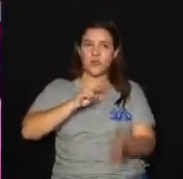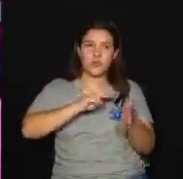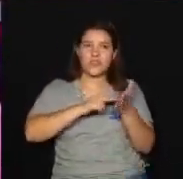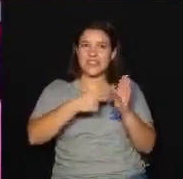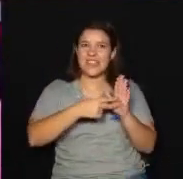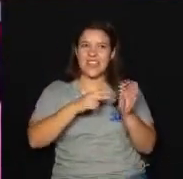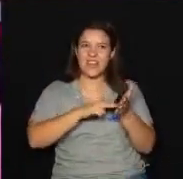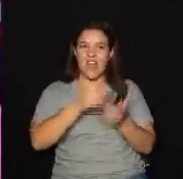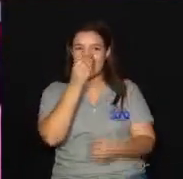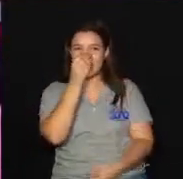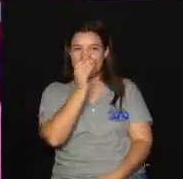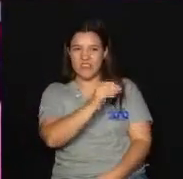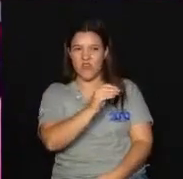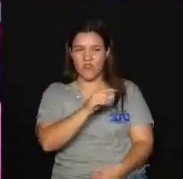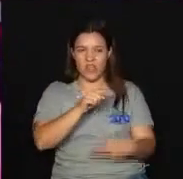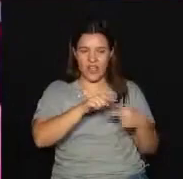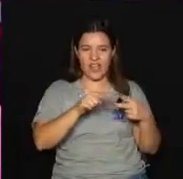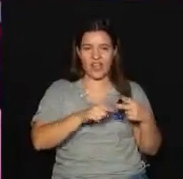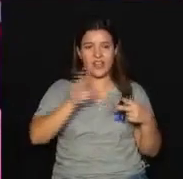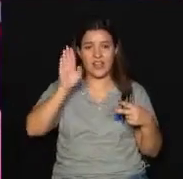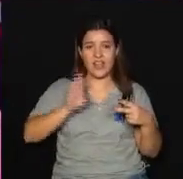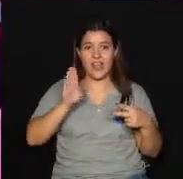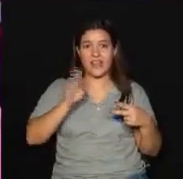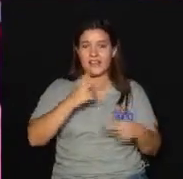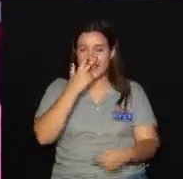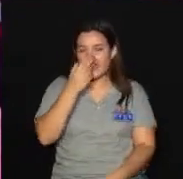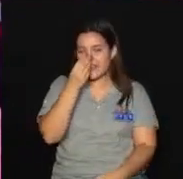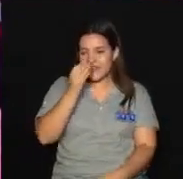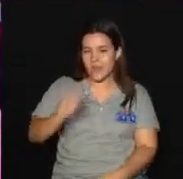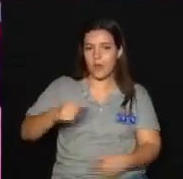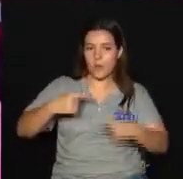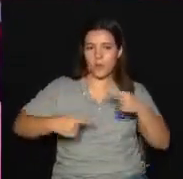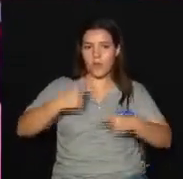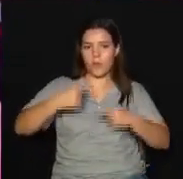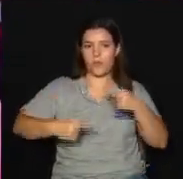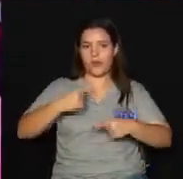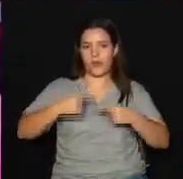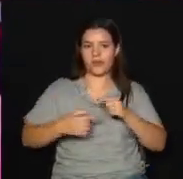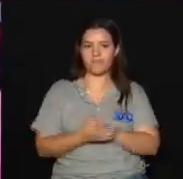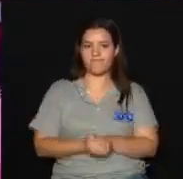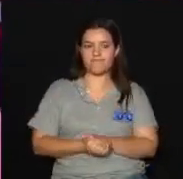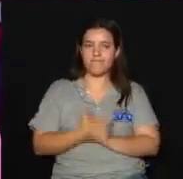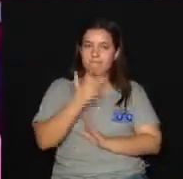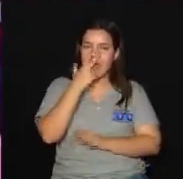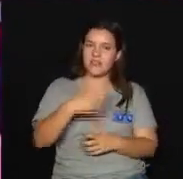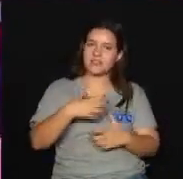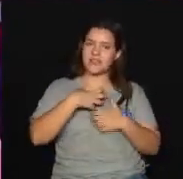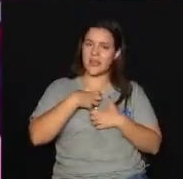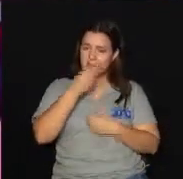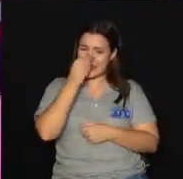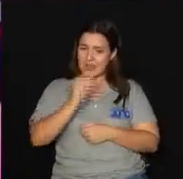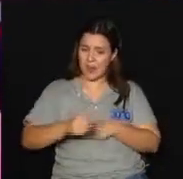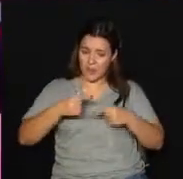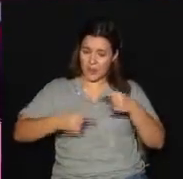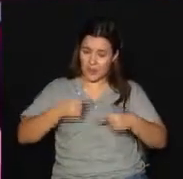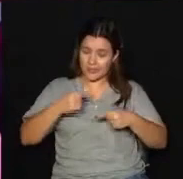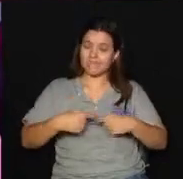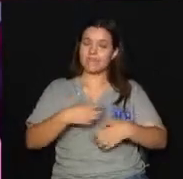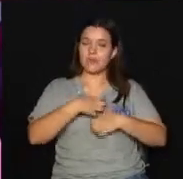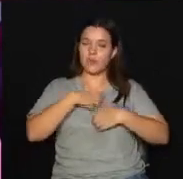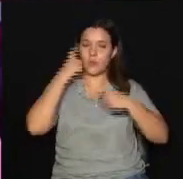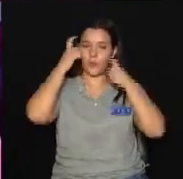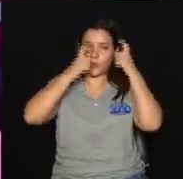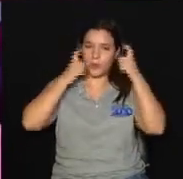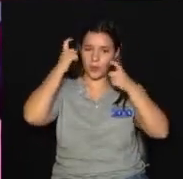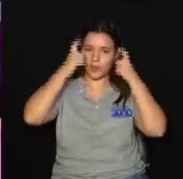candidato, de um ou outro, é a rejeição da política. Eu acho que esse é o número mais preocupante dessa eleição, apesar de ser